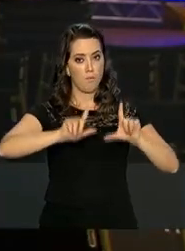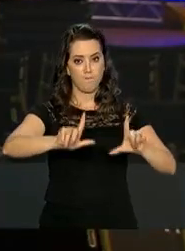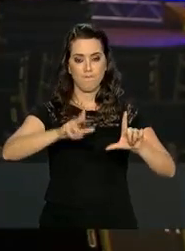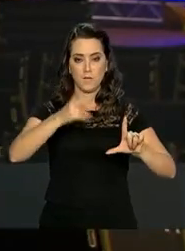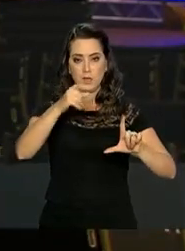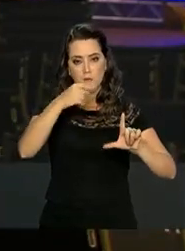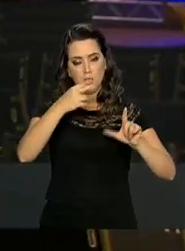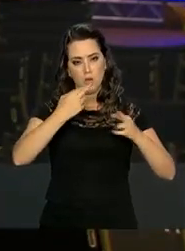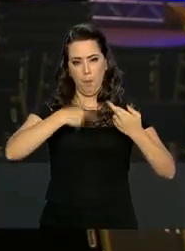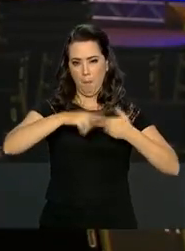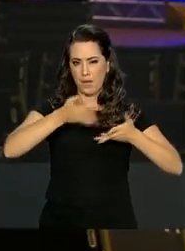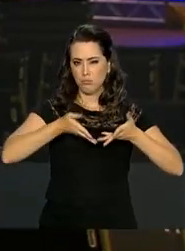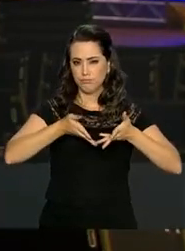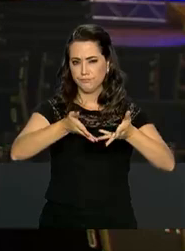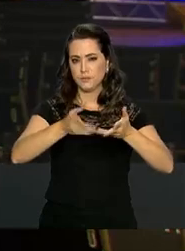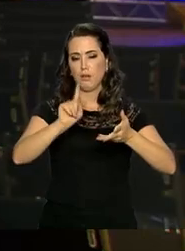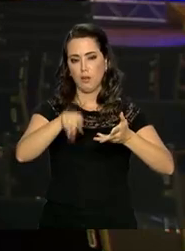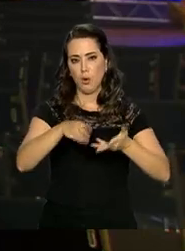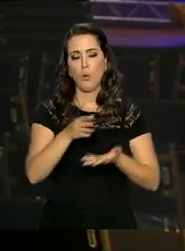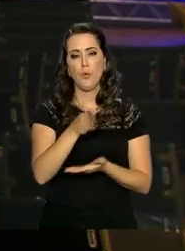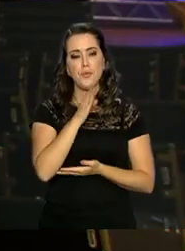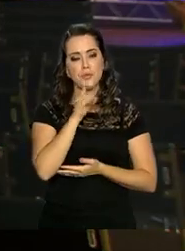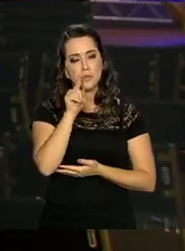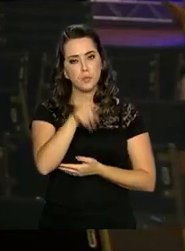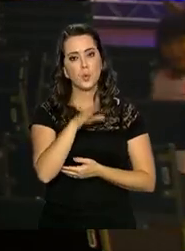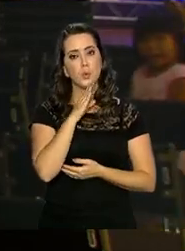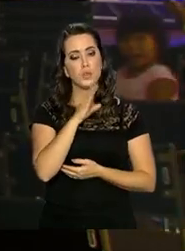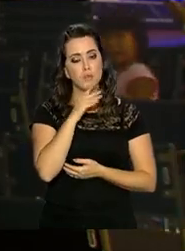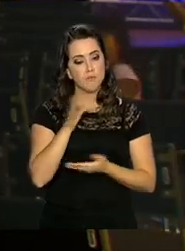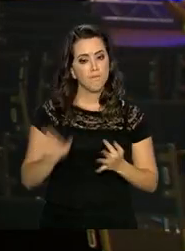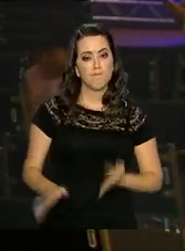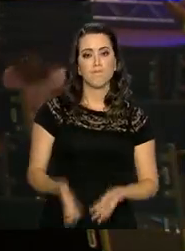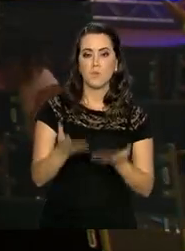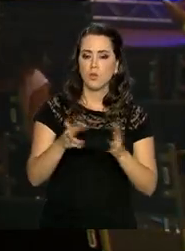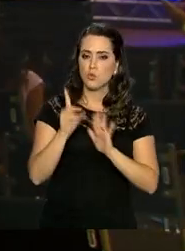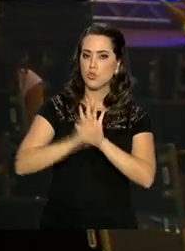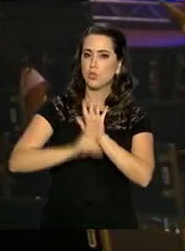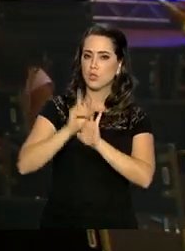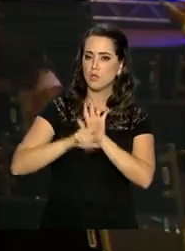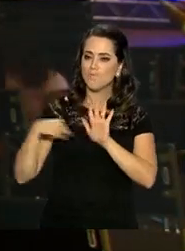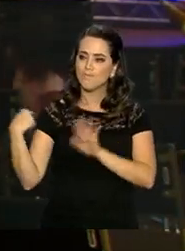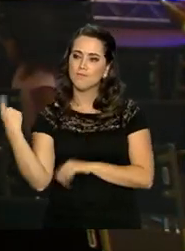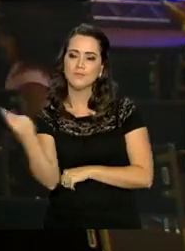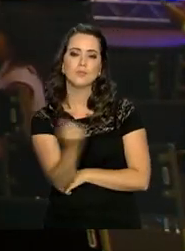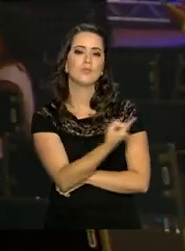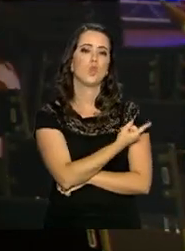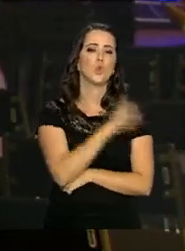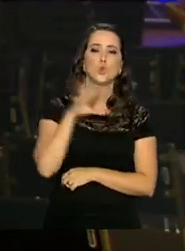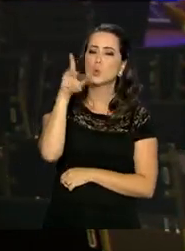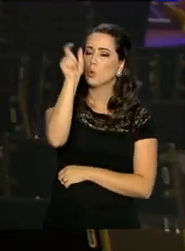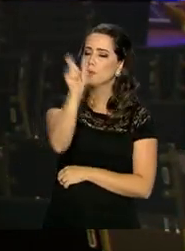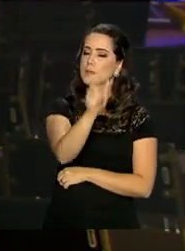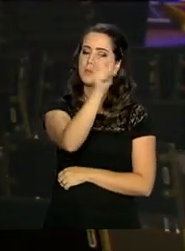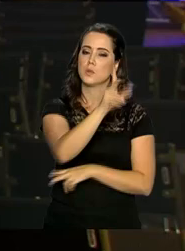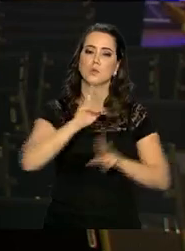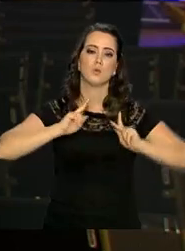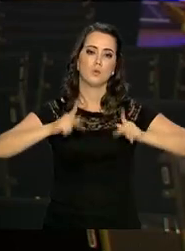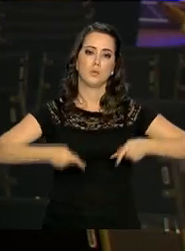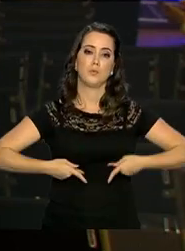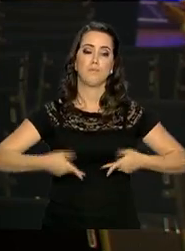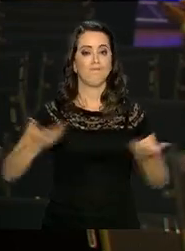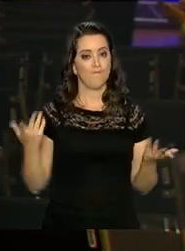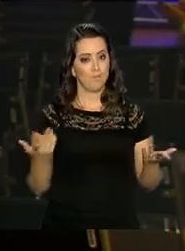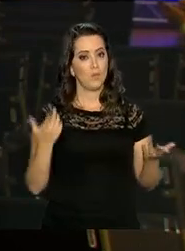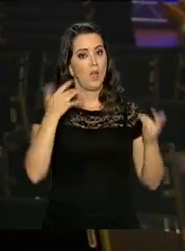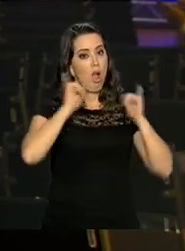tanto para reconhecer como para incentivar a prática de um direito que é de todos nós, de todo ser humano. A Declaração